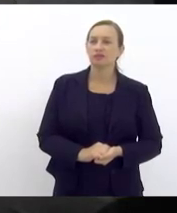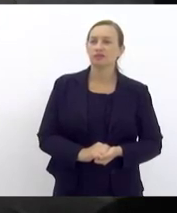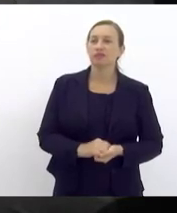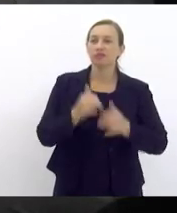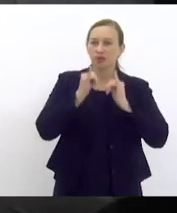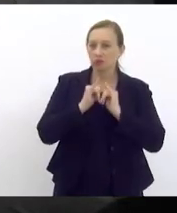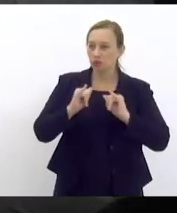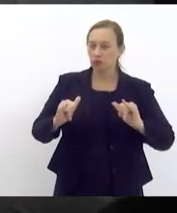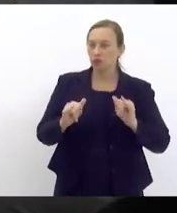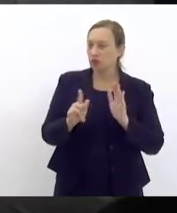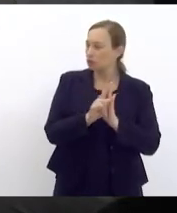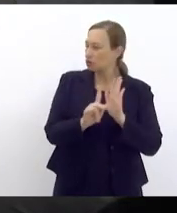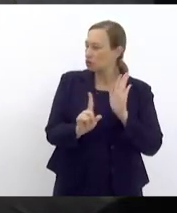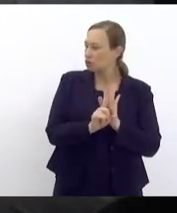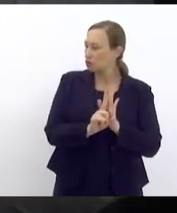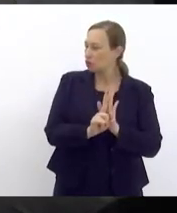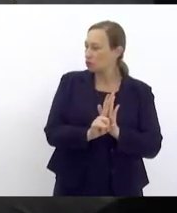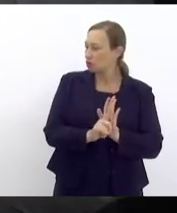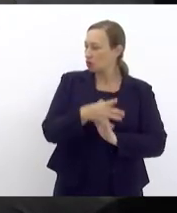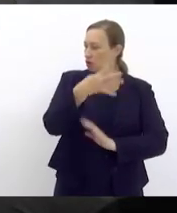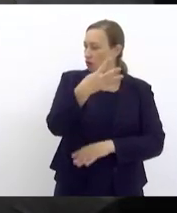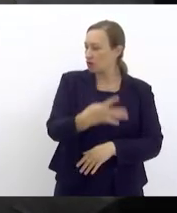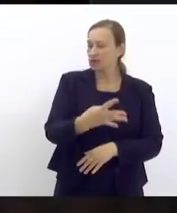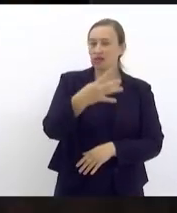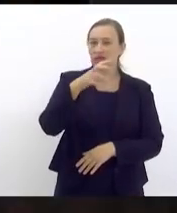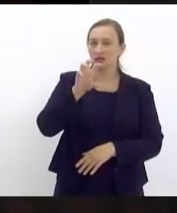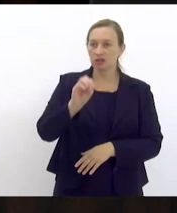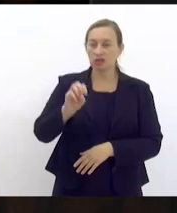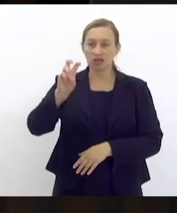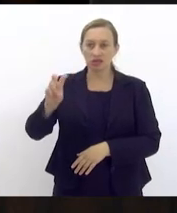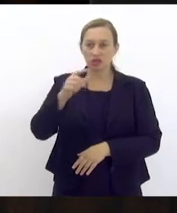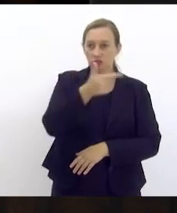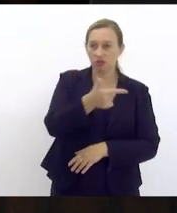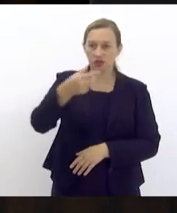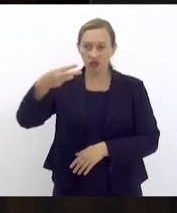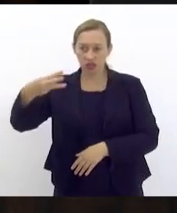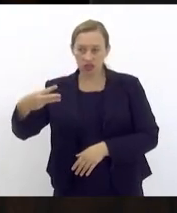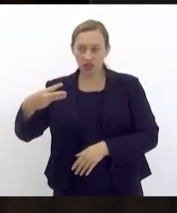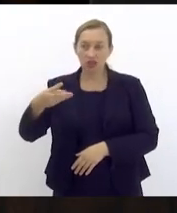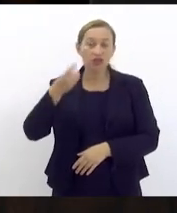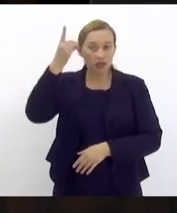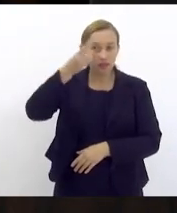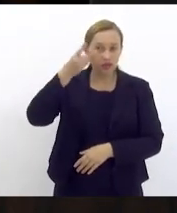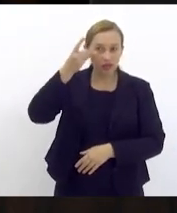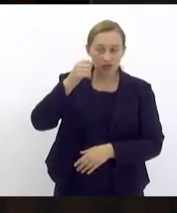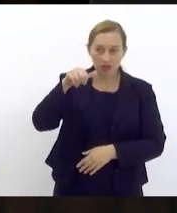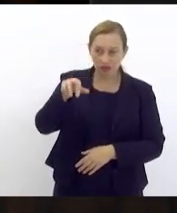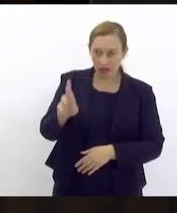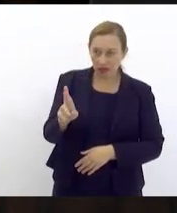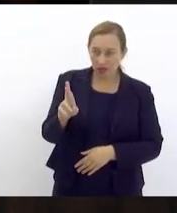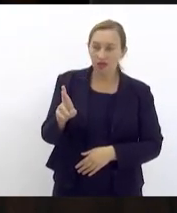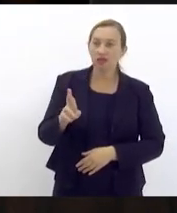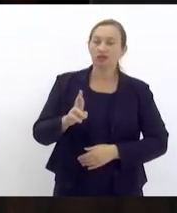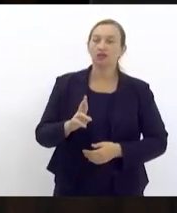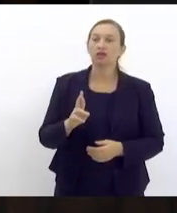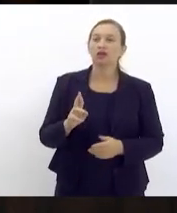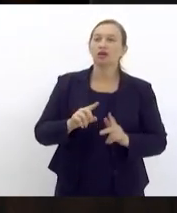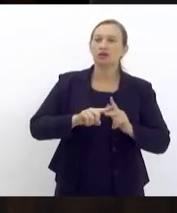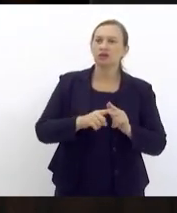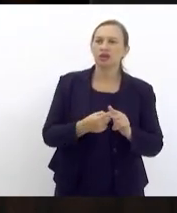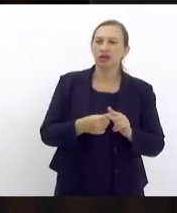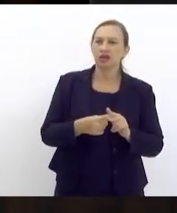anuncio projeto de lei número 405 2023 de autoria do deputado Rosenberg Reis que altera a lei